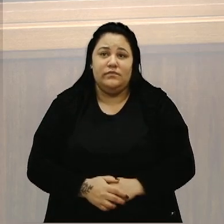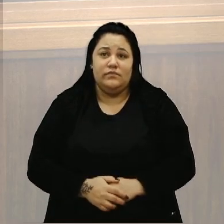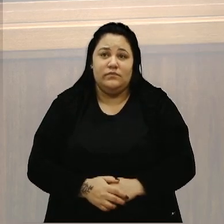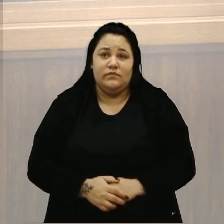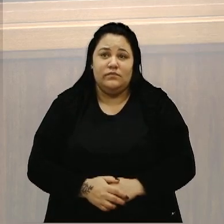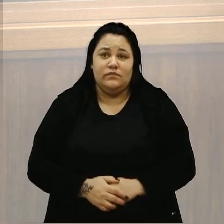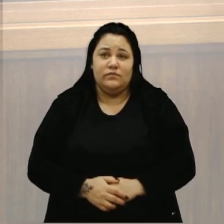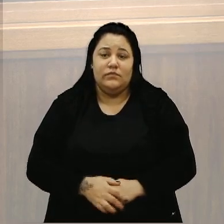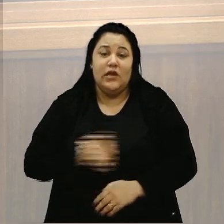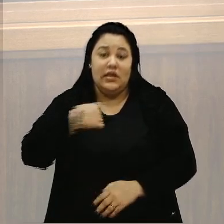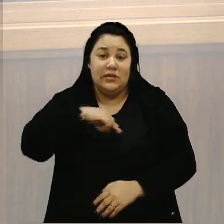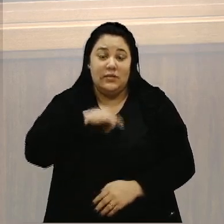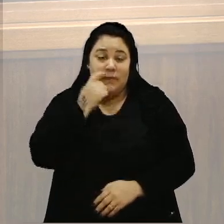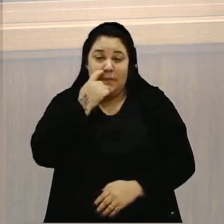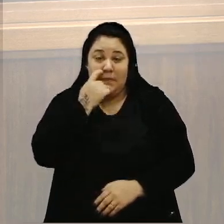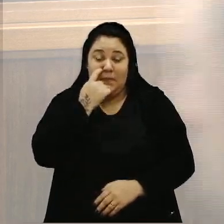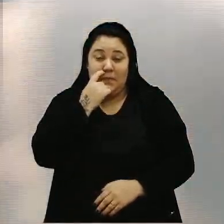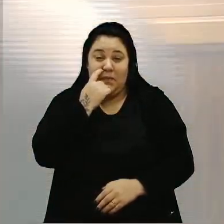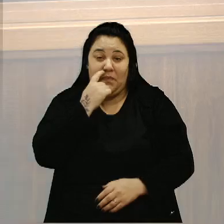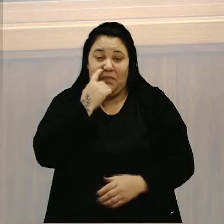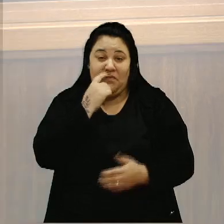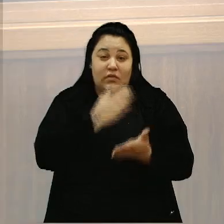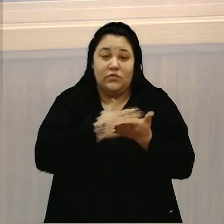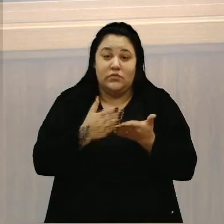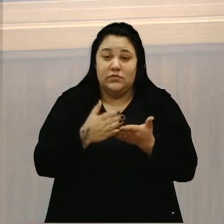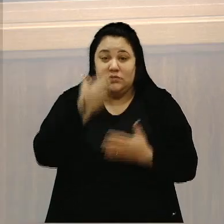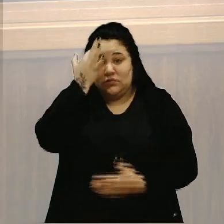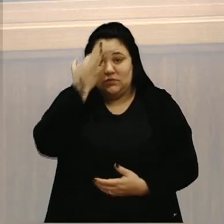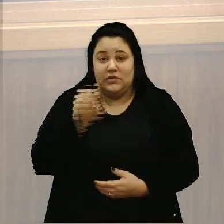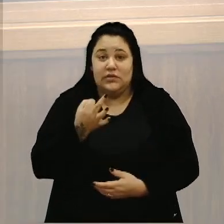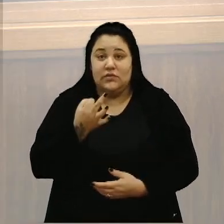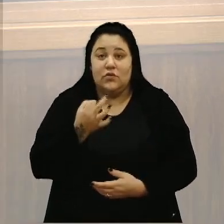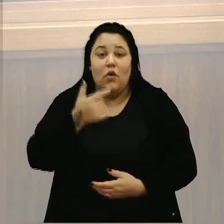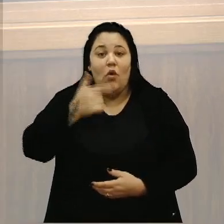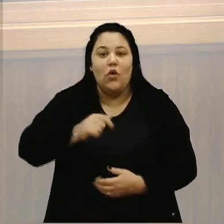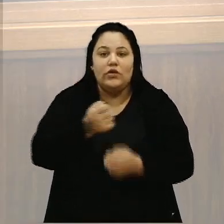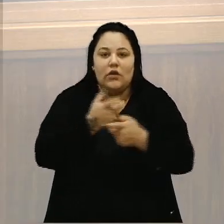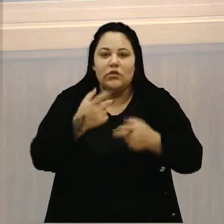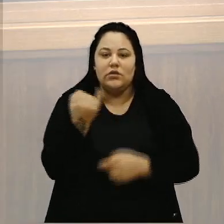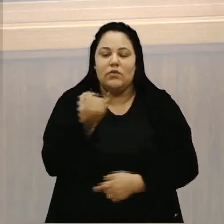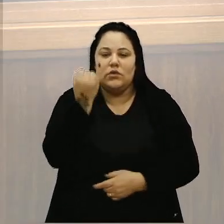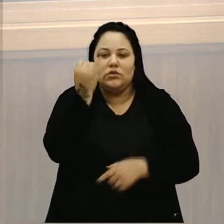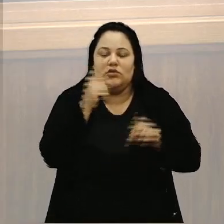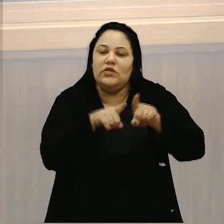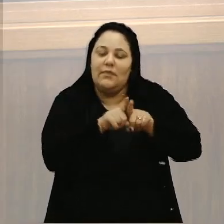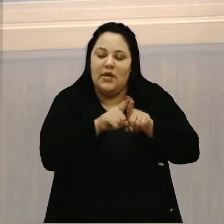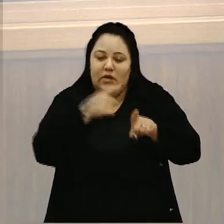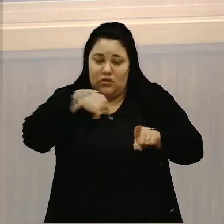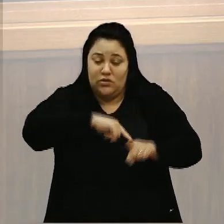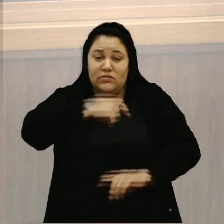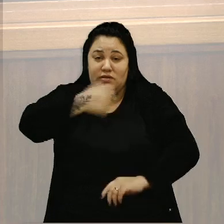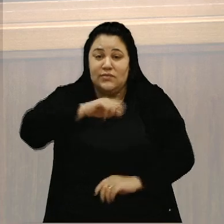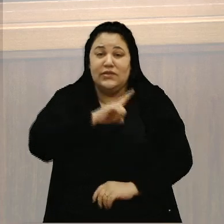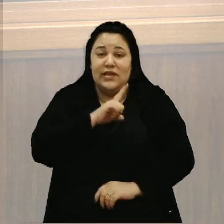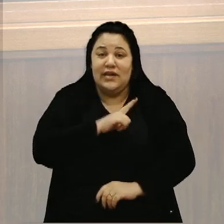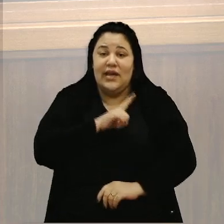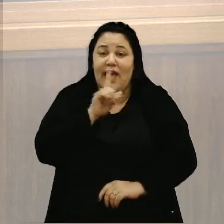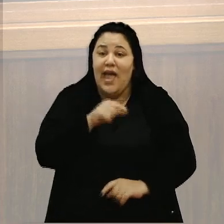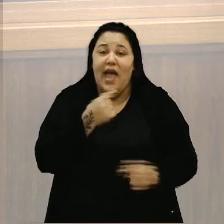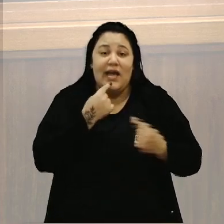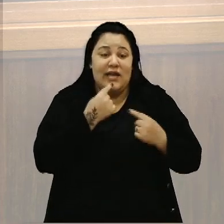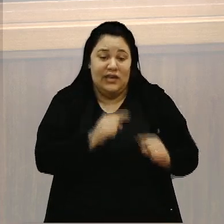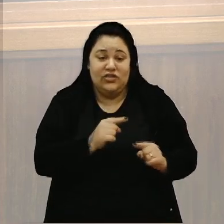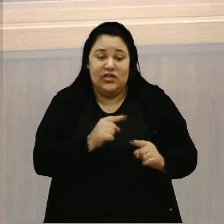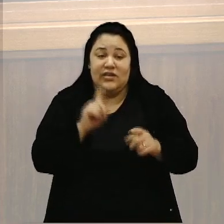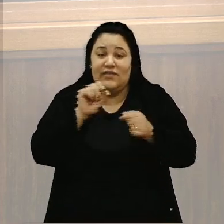Então que a gente comece a ter esse entendimento. Outro entendimento importante para nós termos é que a crítica